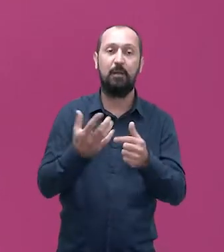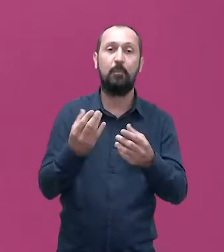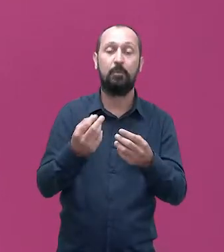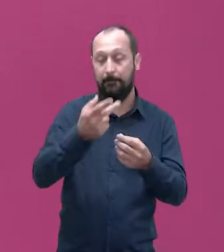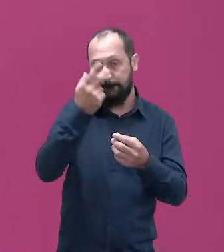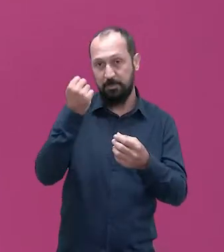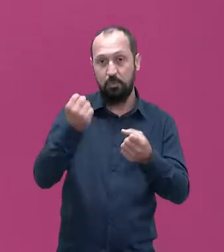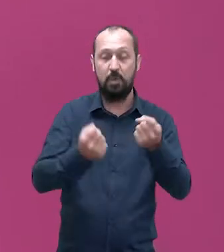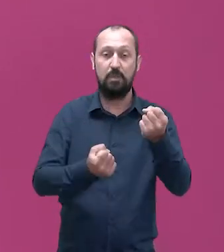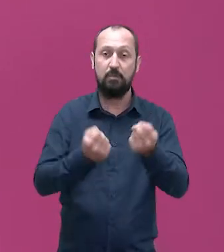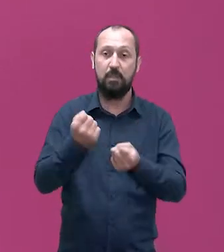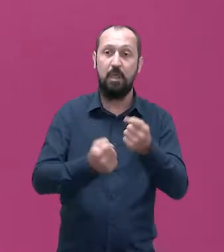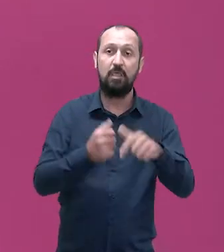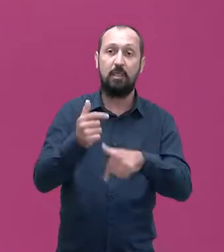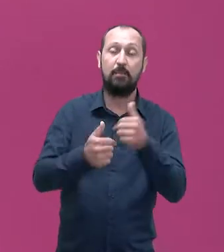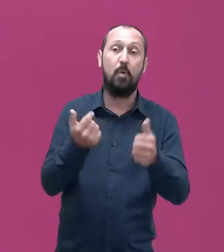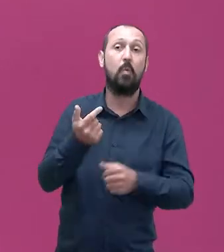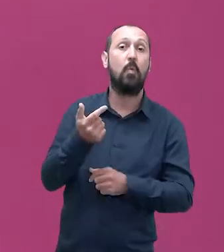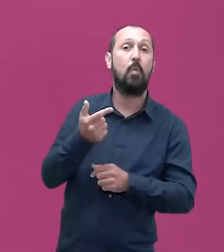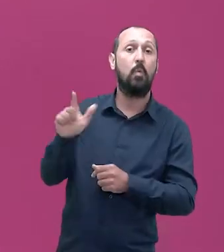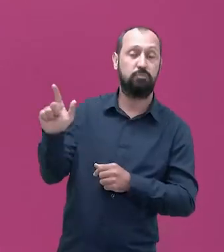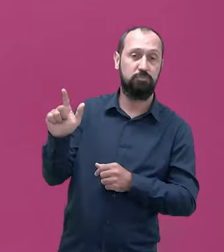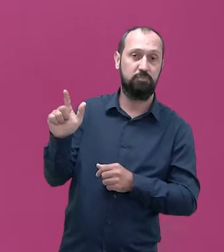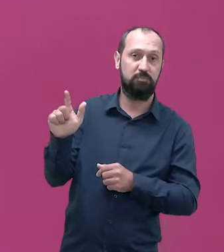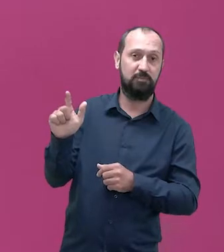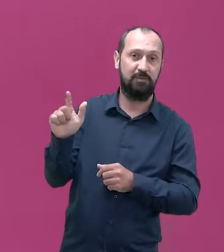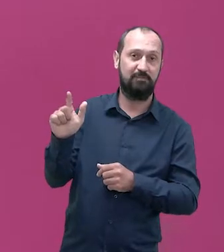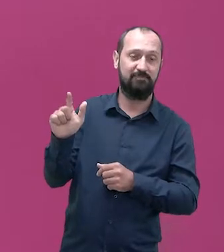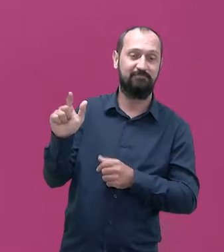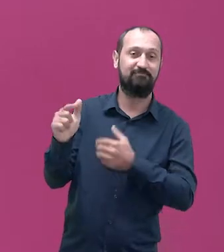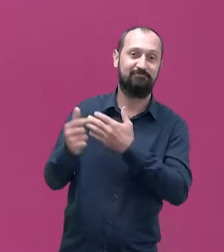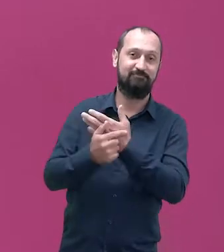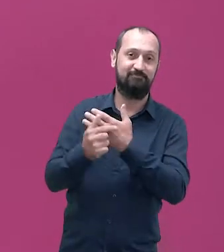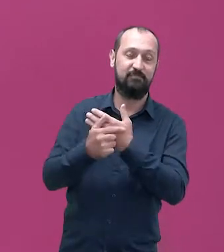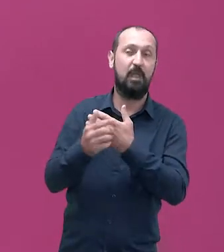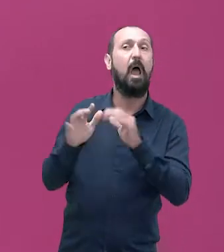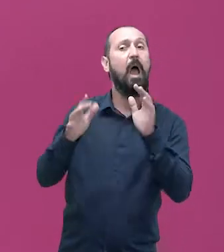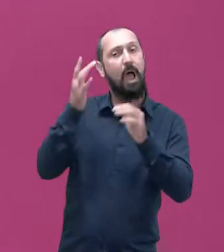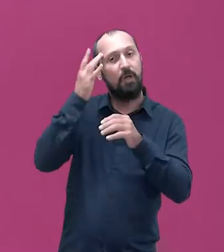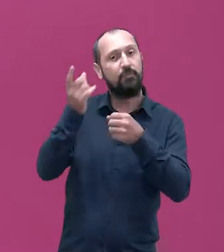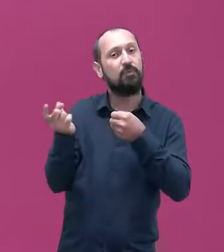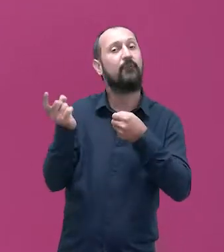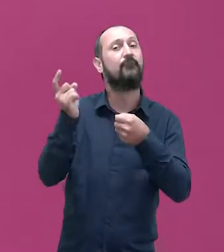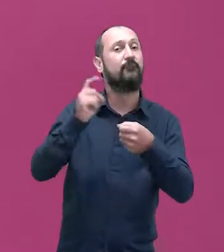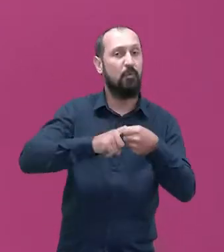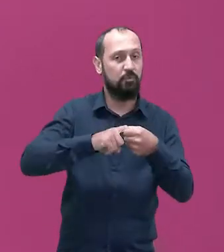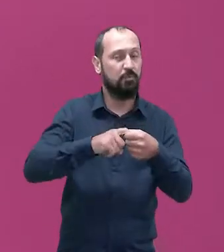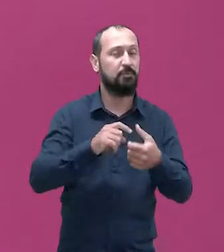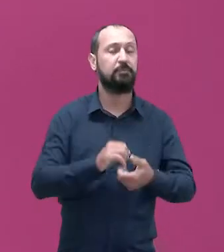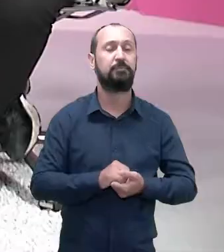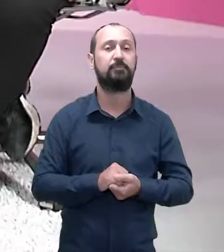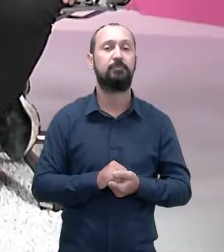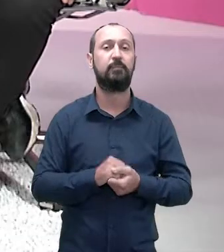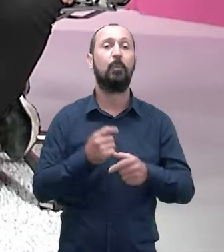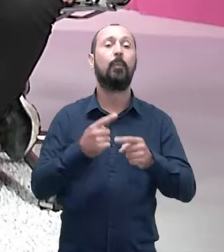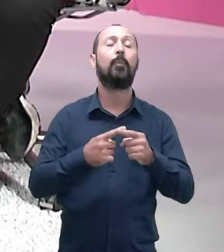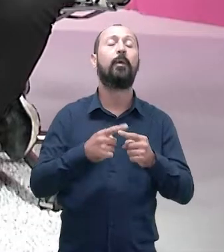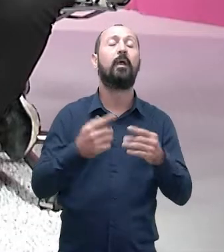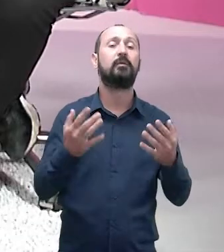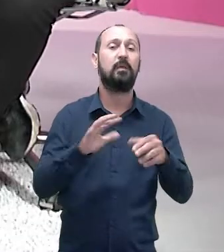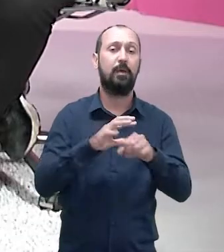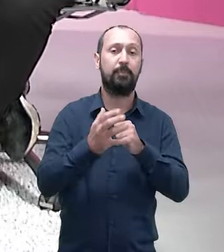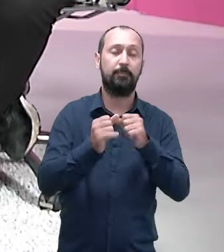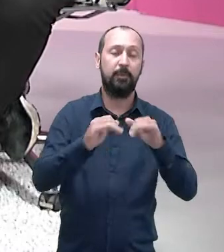atividade, muitos condutores que estão exercendo outras atividades provavelmente já estão retornando, né, para o transporte escolar.